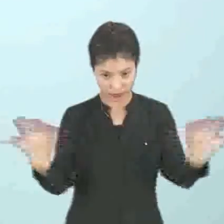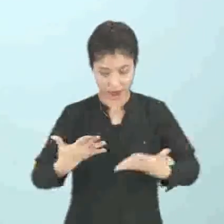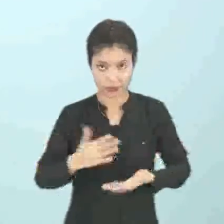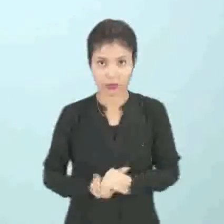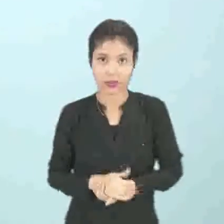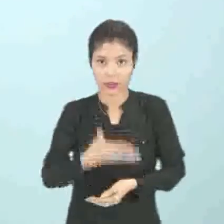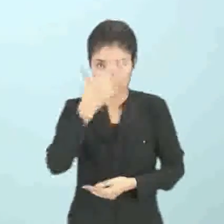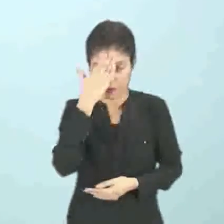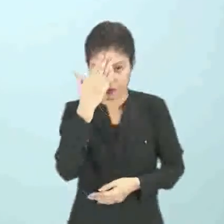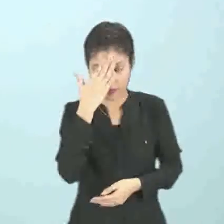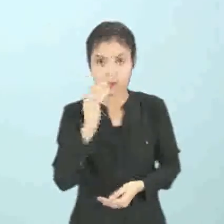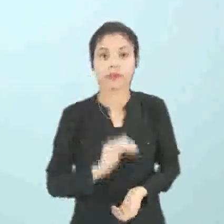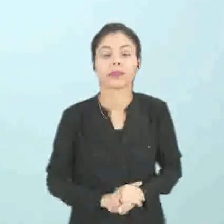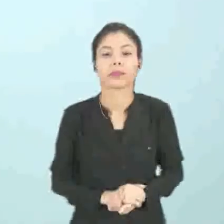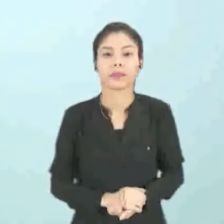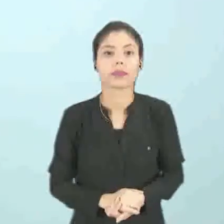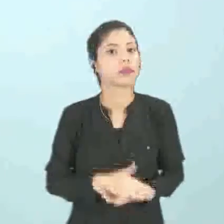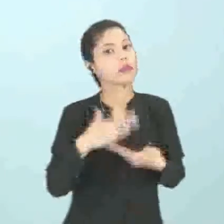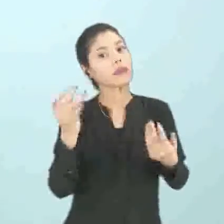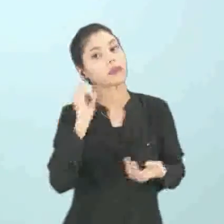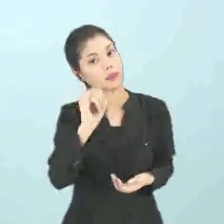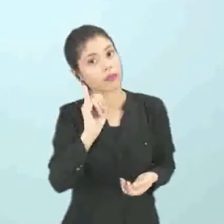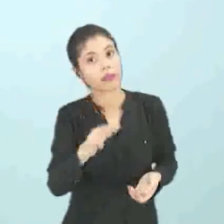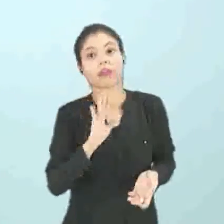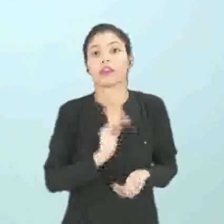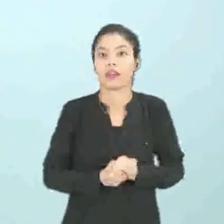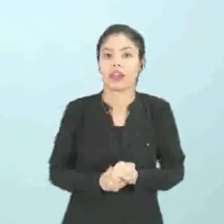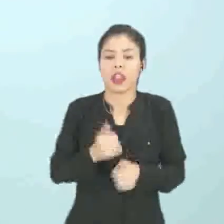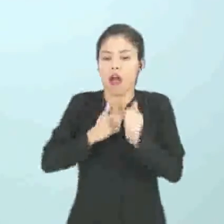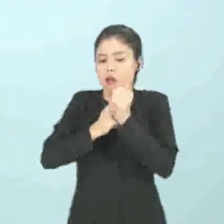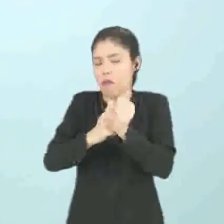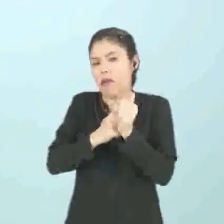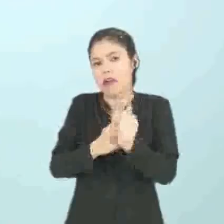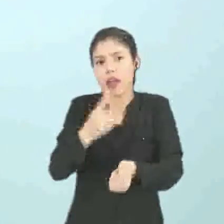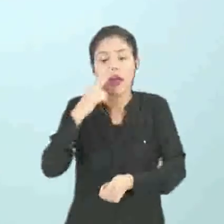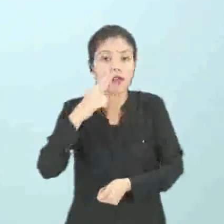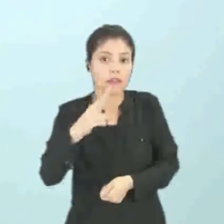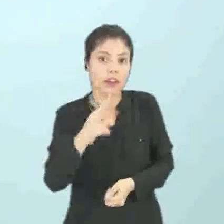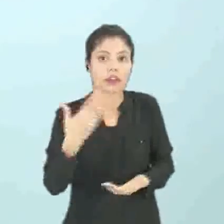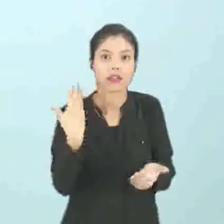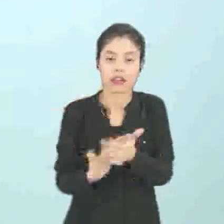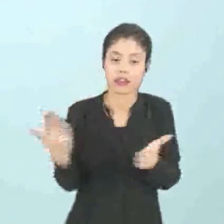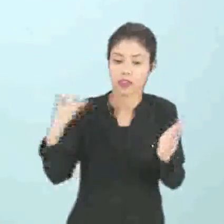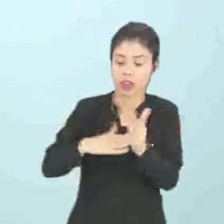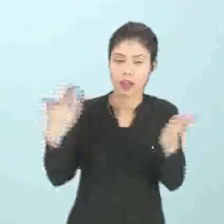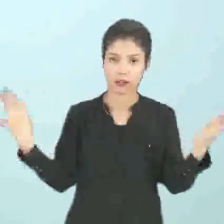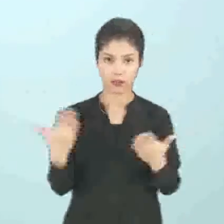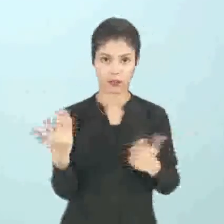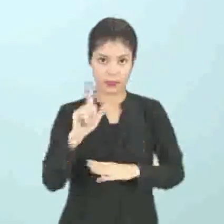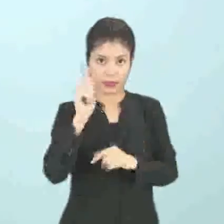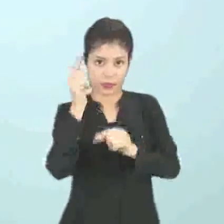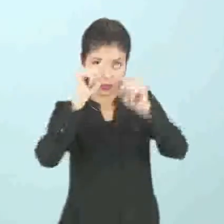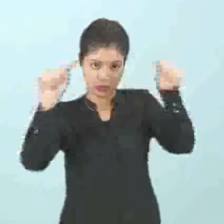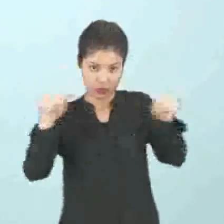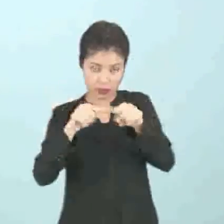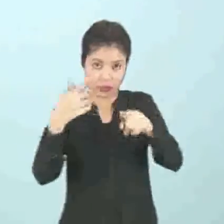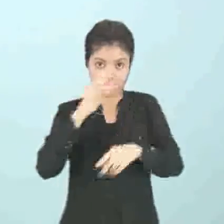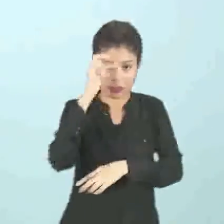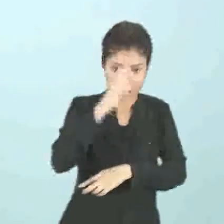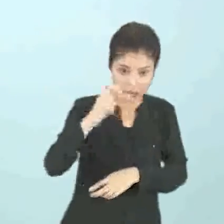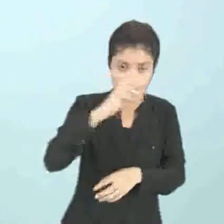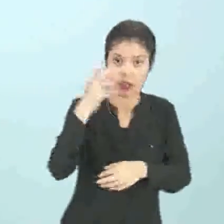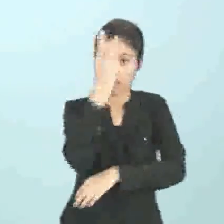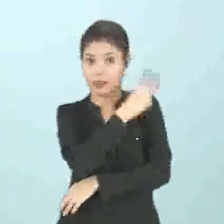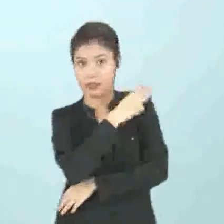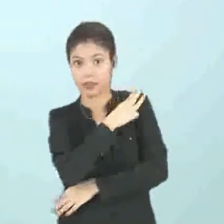agora, para que você possa entender. Então, se você realmente está acompanhando e vendo as aulas até agora, Geometria Analítica é conteúdo exclusivo